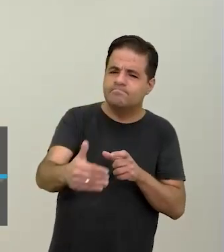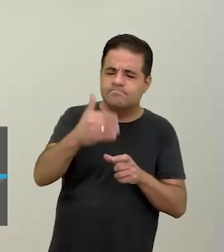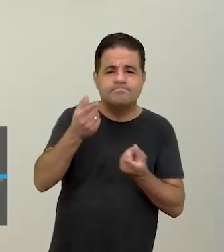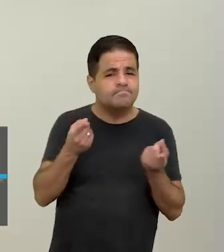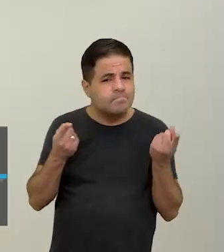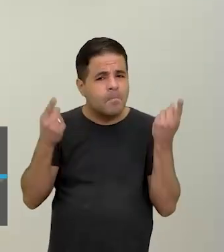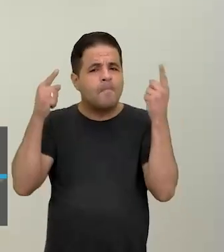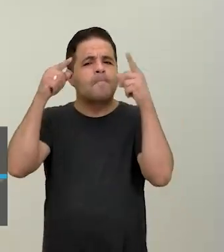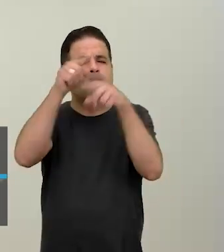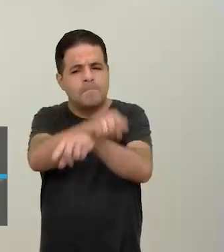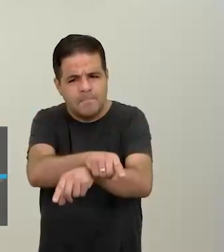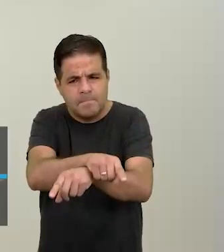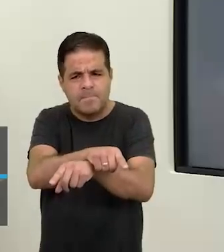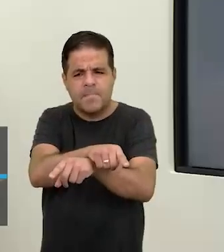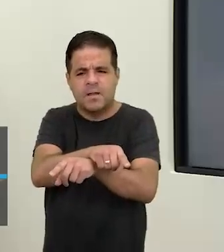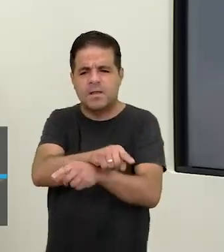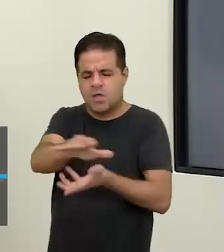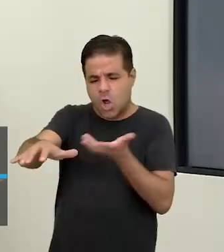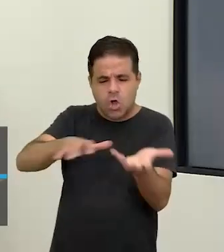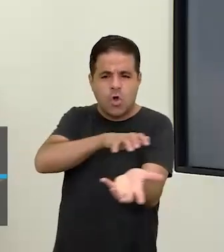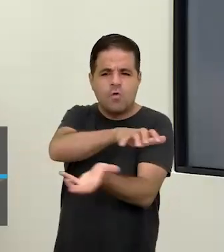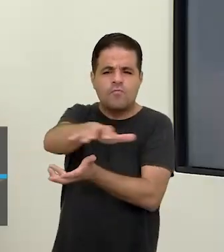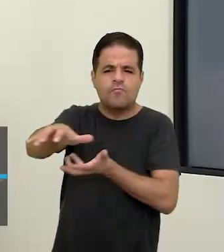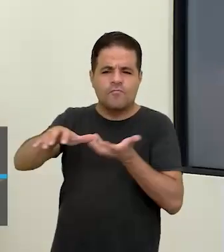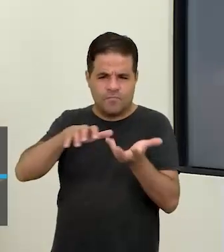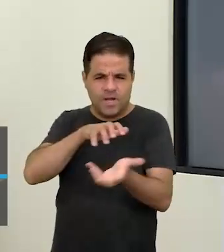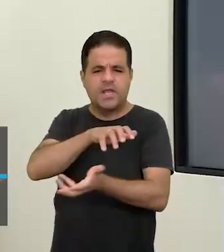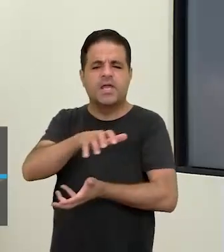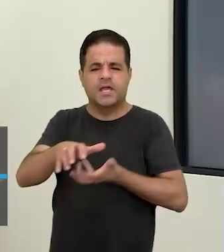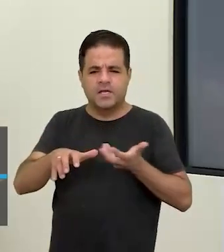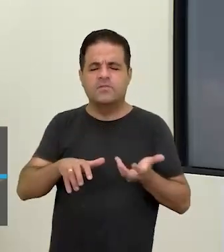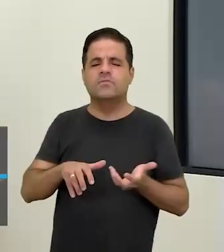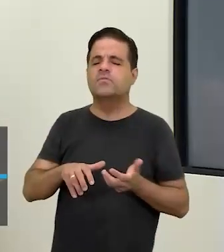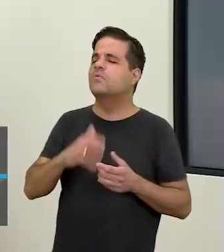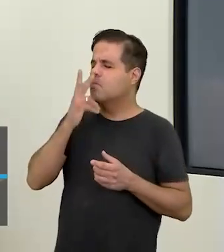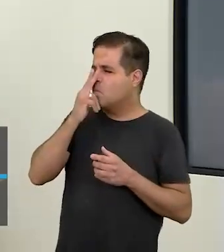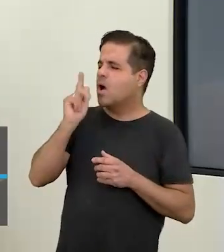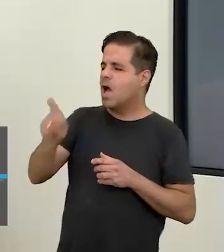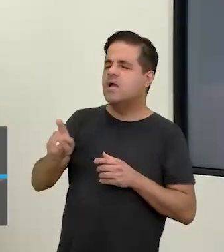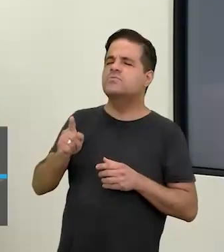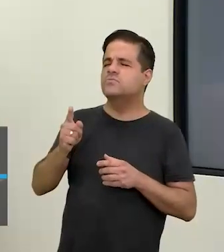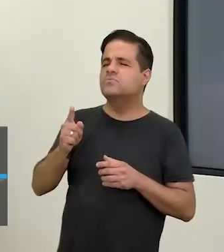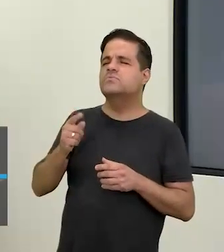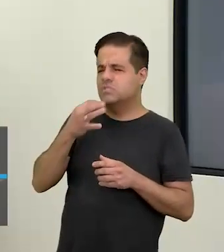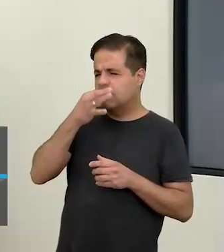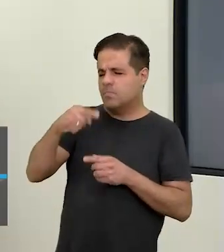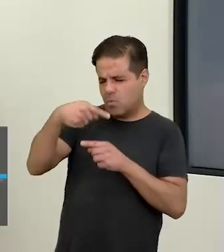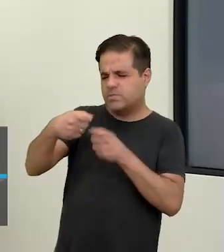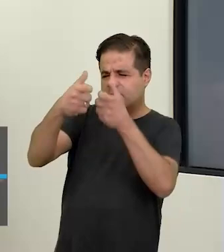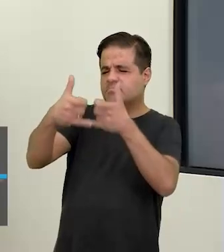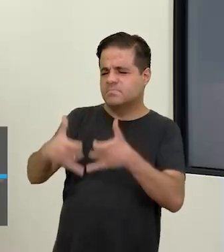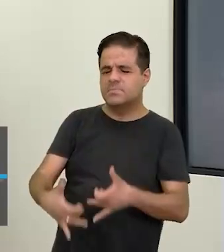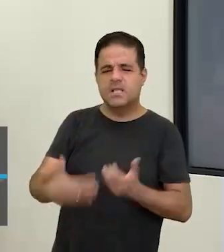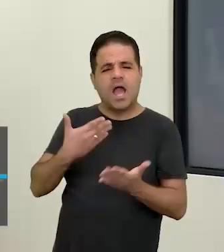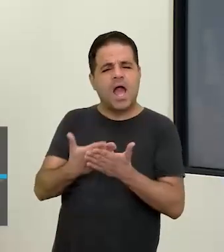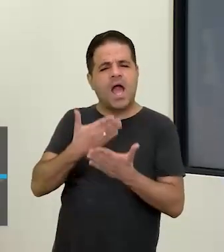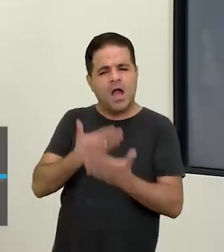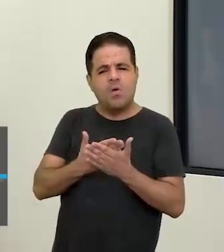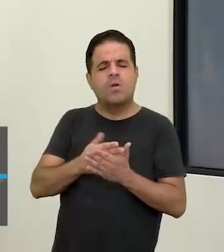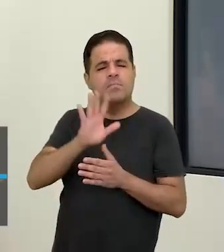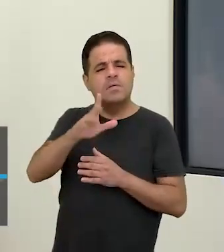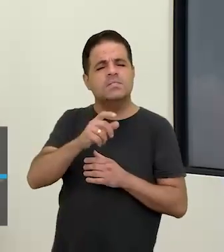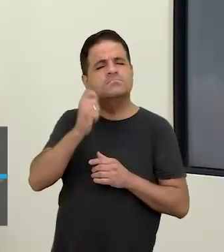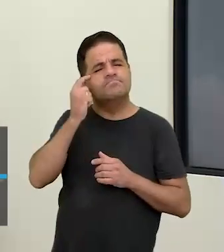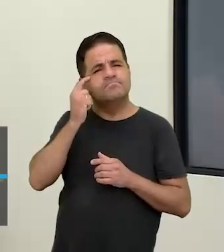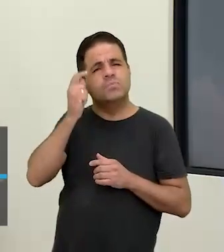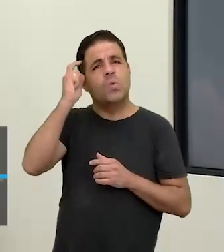situação oposta, que é a situação de conflito. Eu acho que você vai falar disso ao longo da aula, né? Mas eu acho interessante